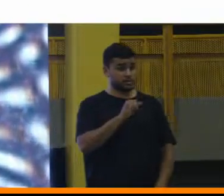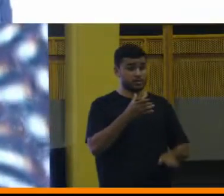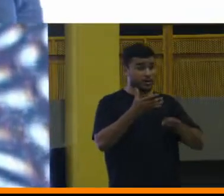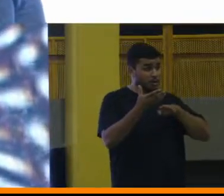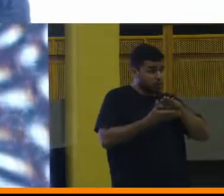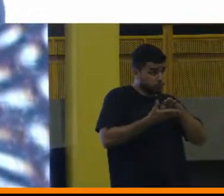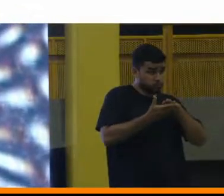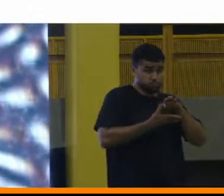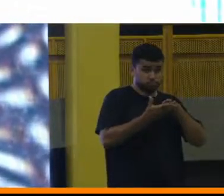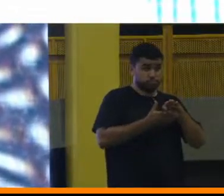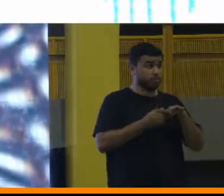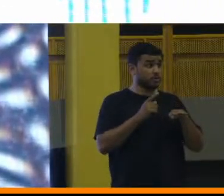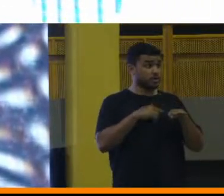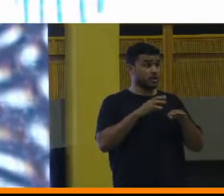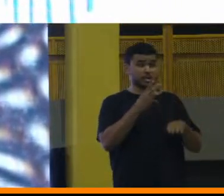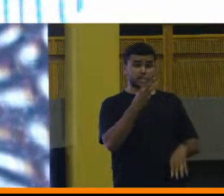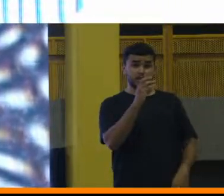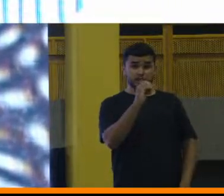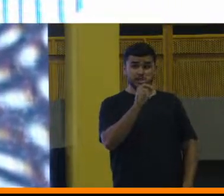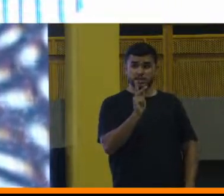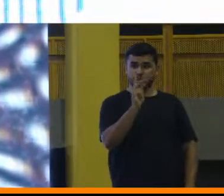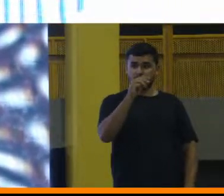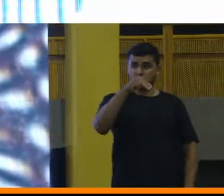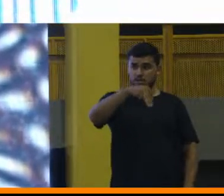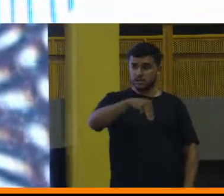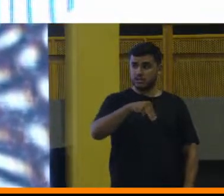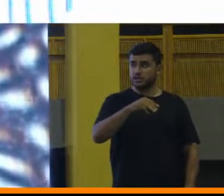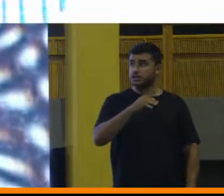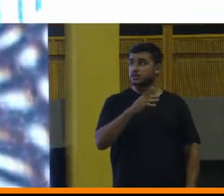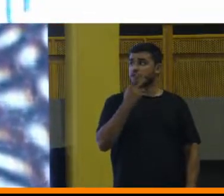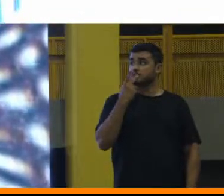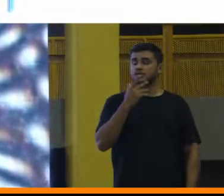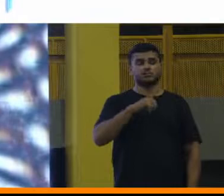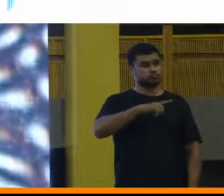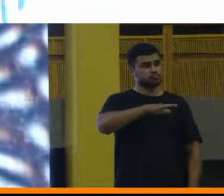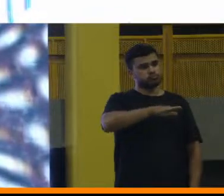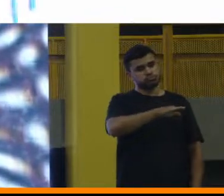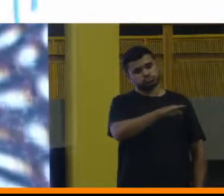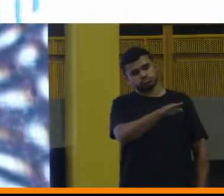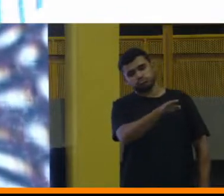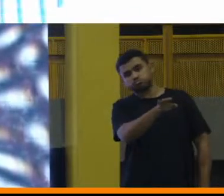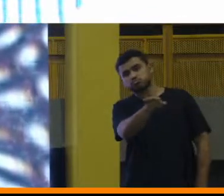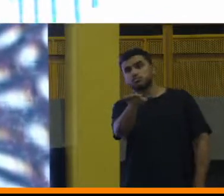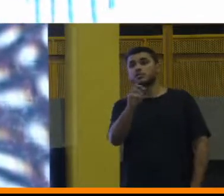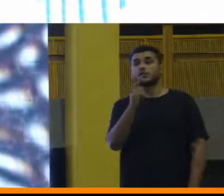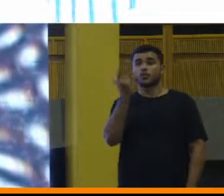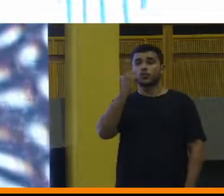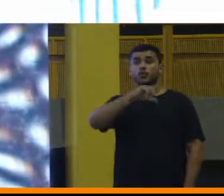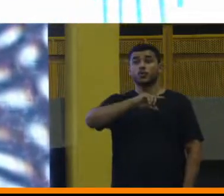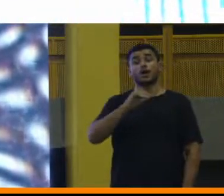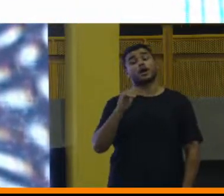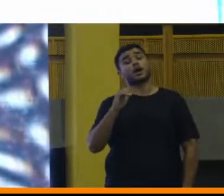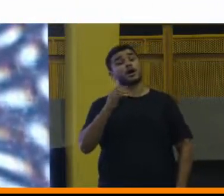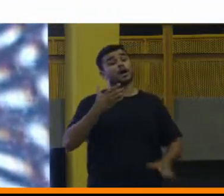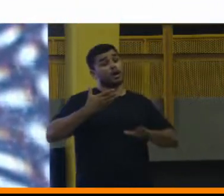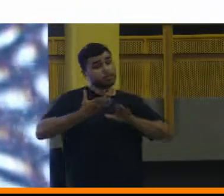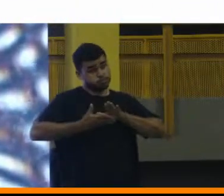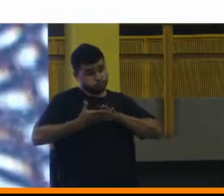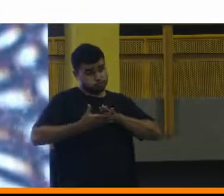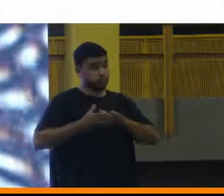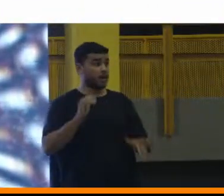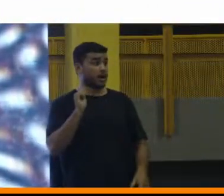de velocidade e faz a curva, você vai ter uma certa aceleração para curvar. Mas se você